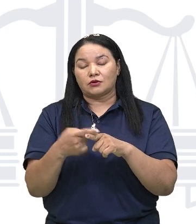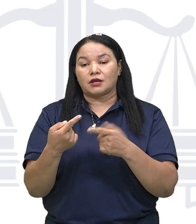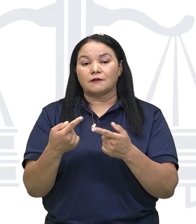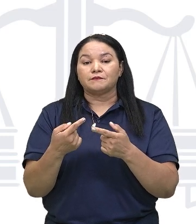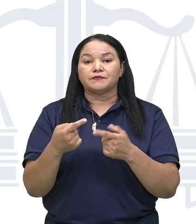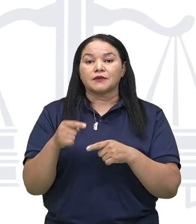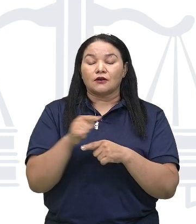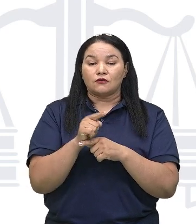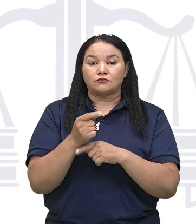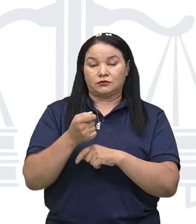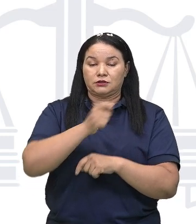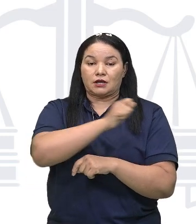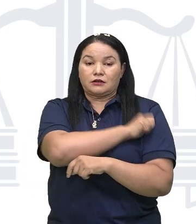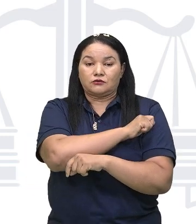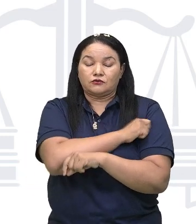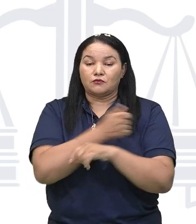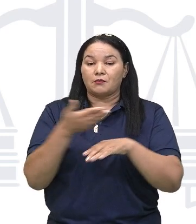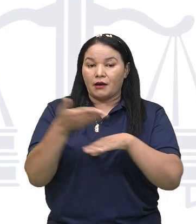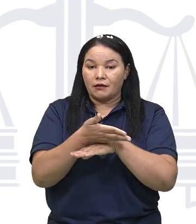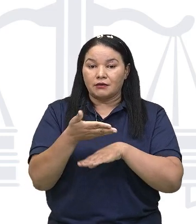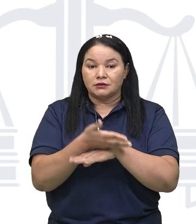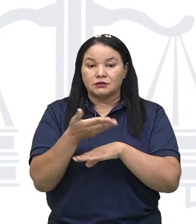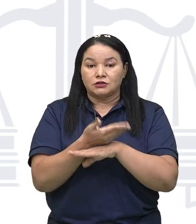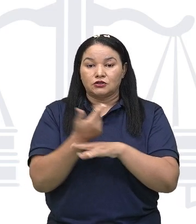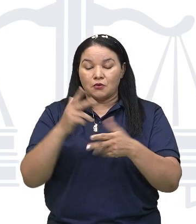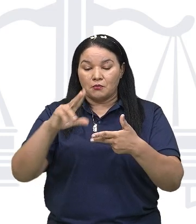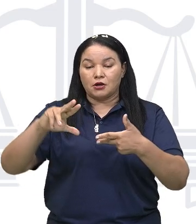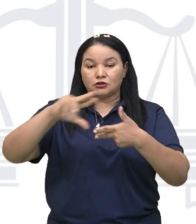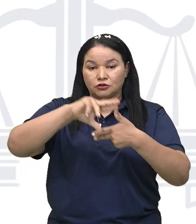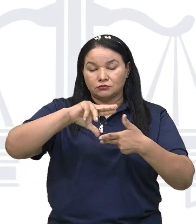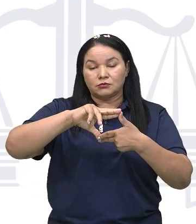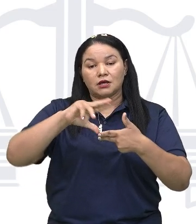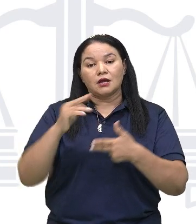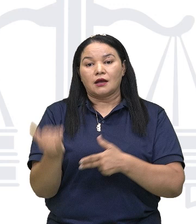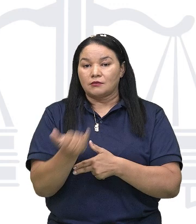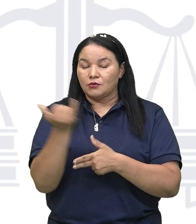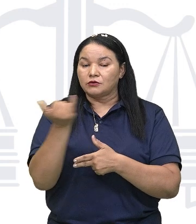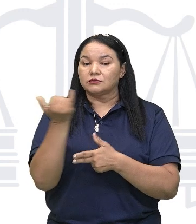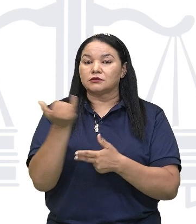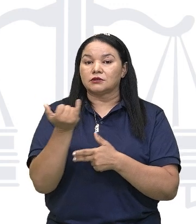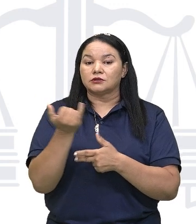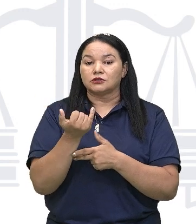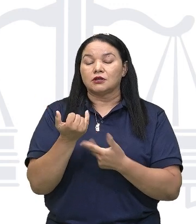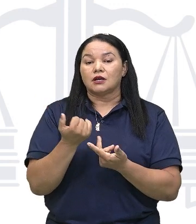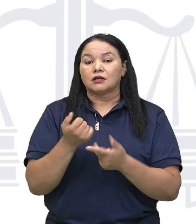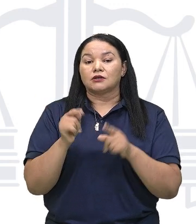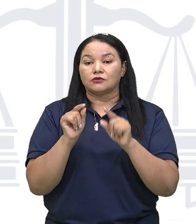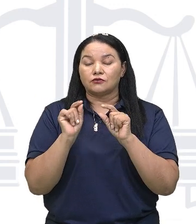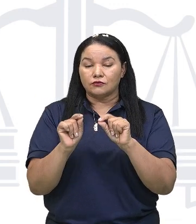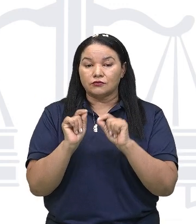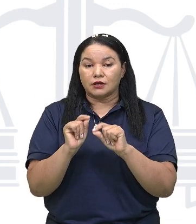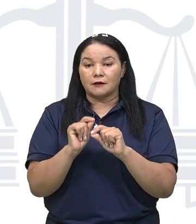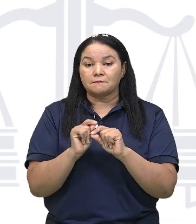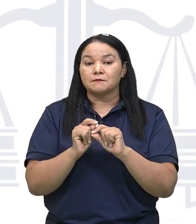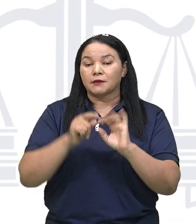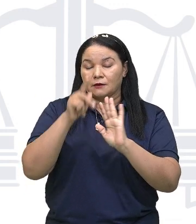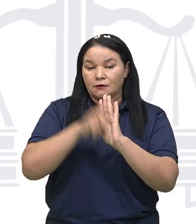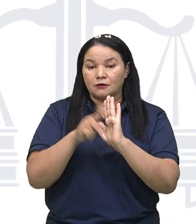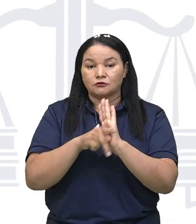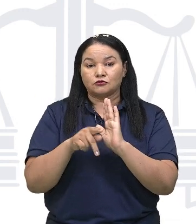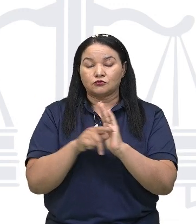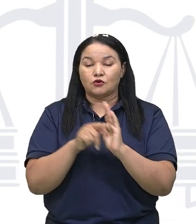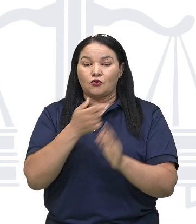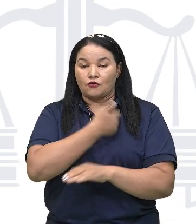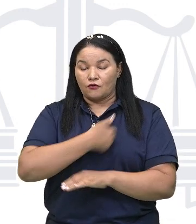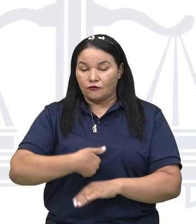programa PED-MEI, né? E vocês sabem que, para muitos, essa bolsa que está sendo repassada pelo governo federal é